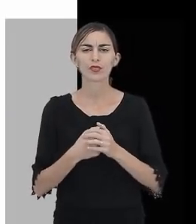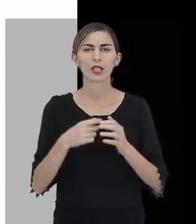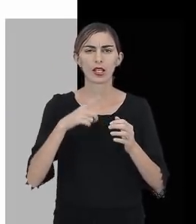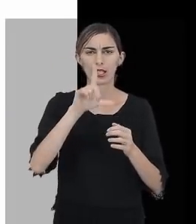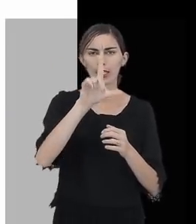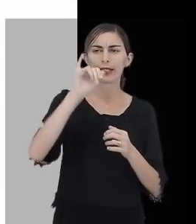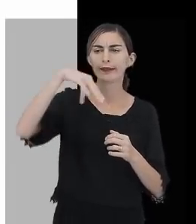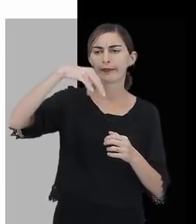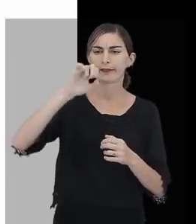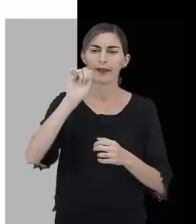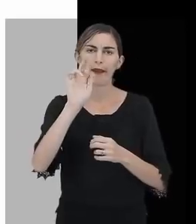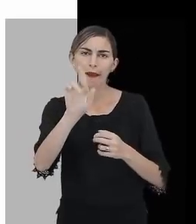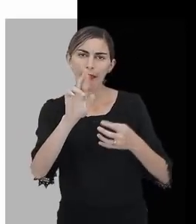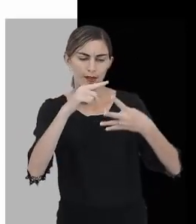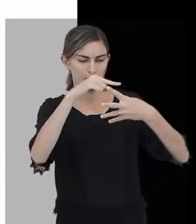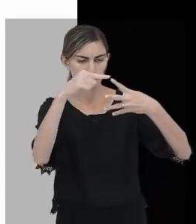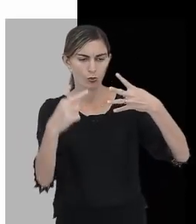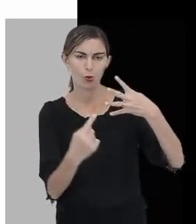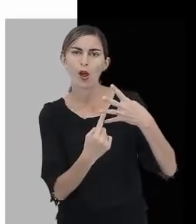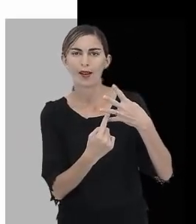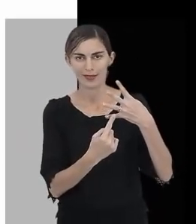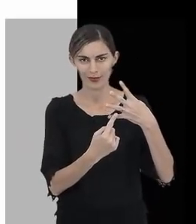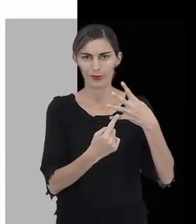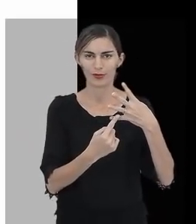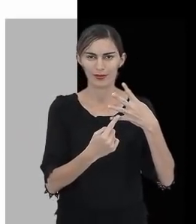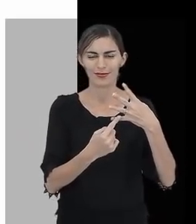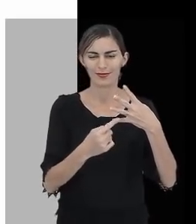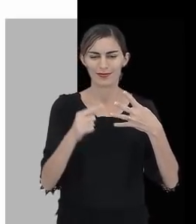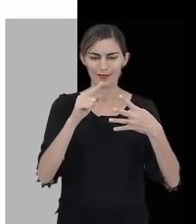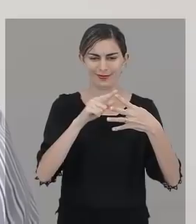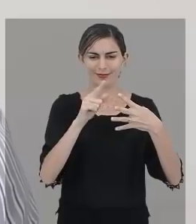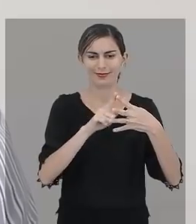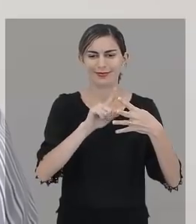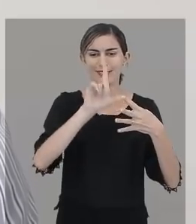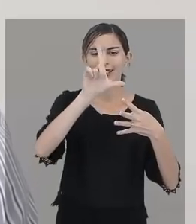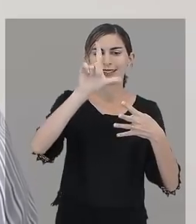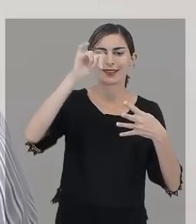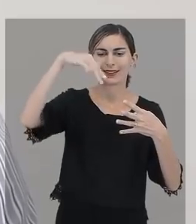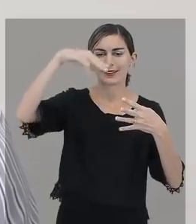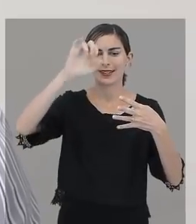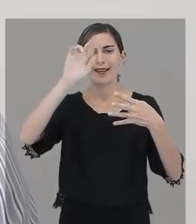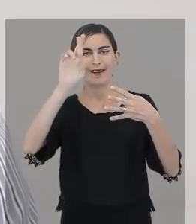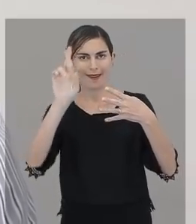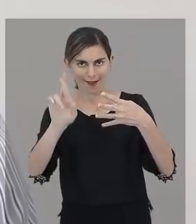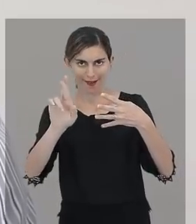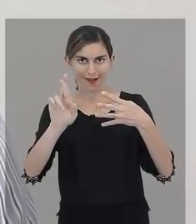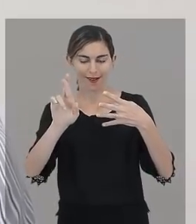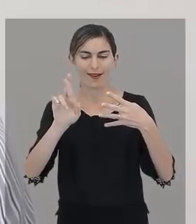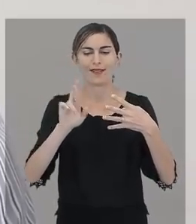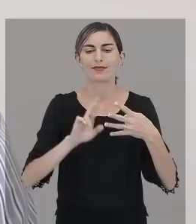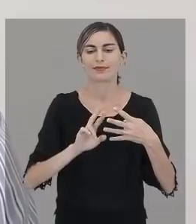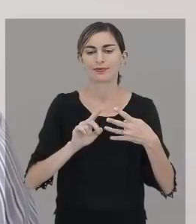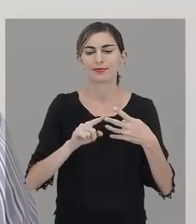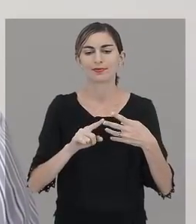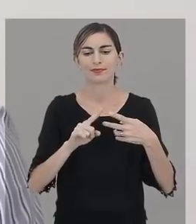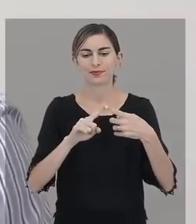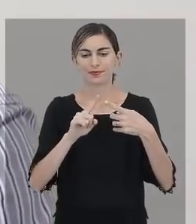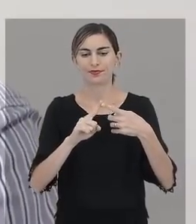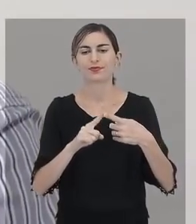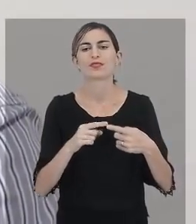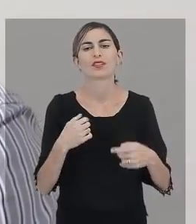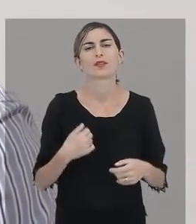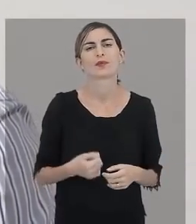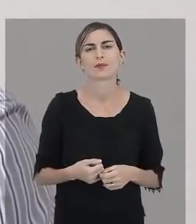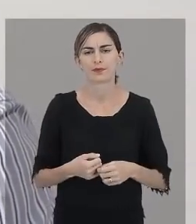o Linear Layout, o Relative Layout e o Absolute Layout, apesar de não ser usado assim, mas é importante você conhecer ele, certo?